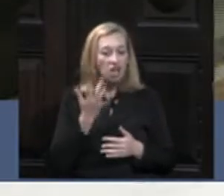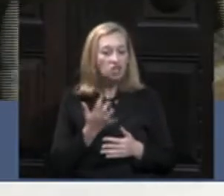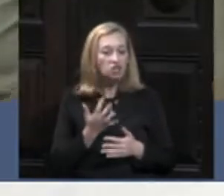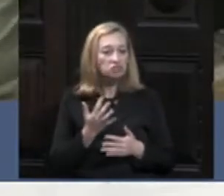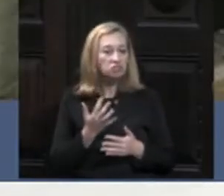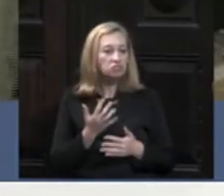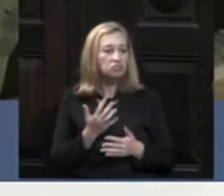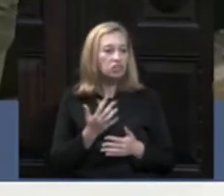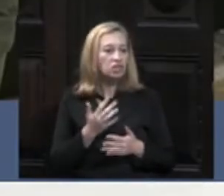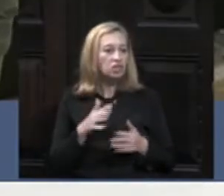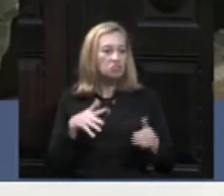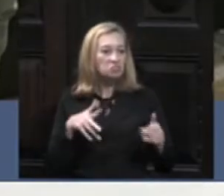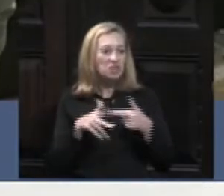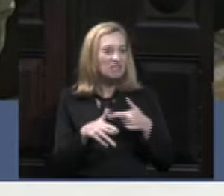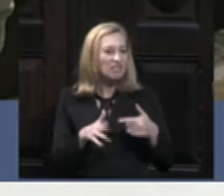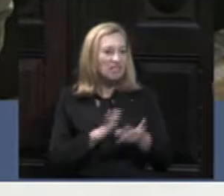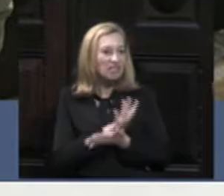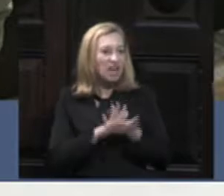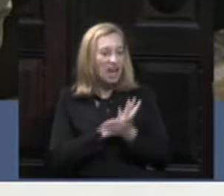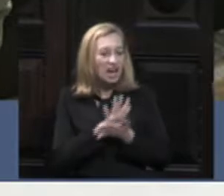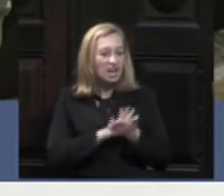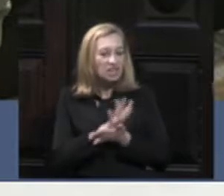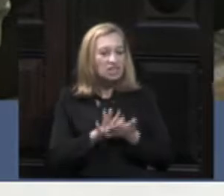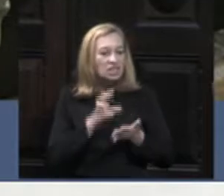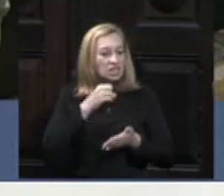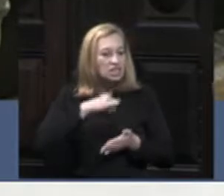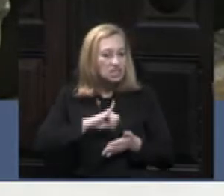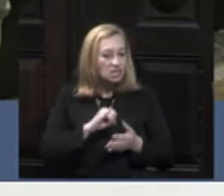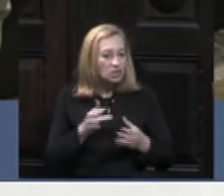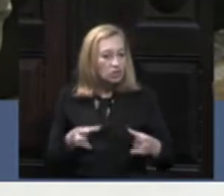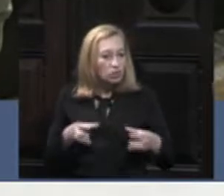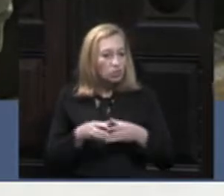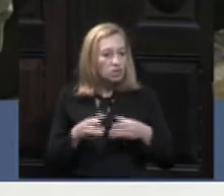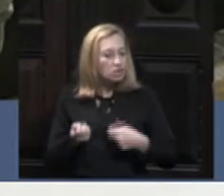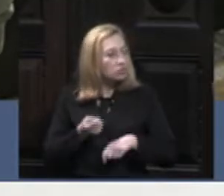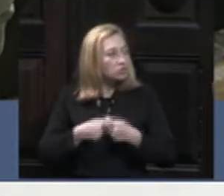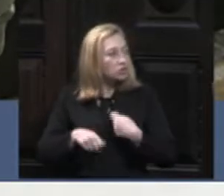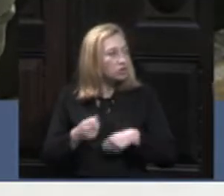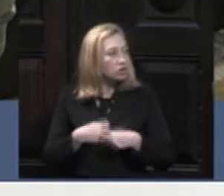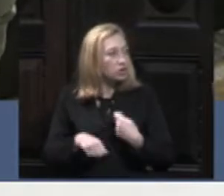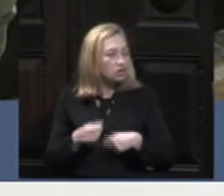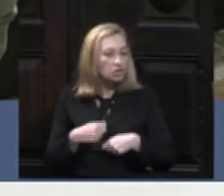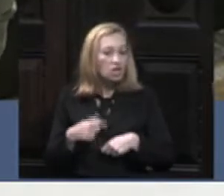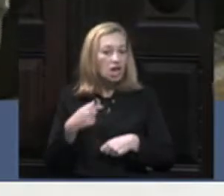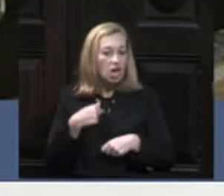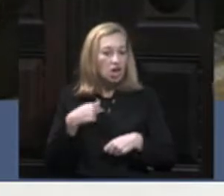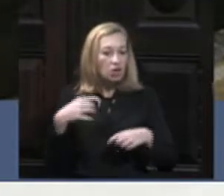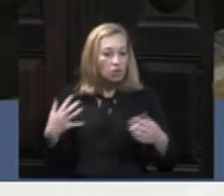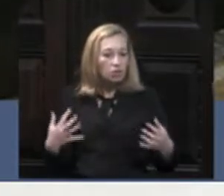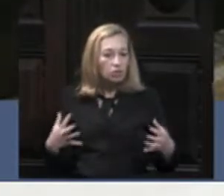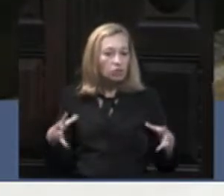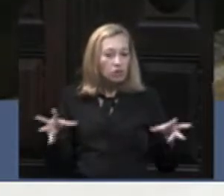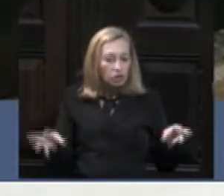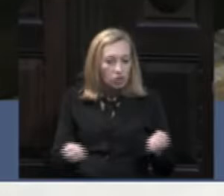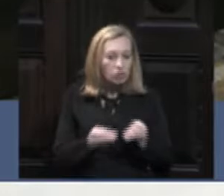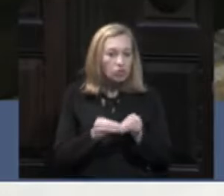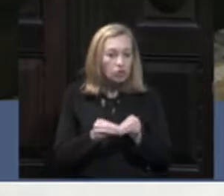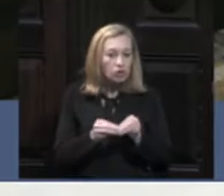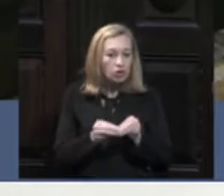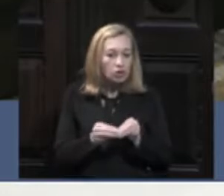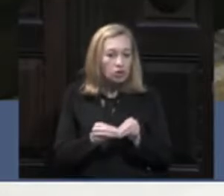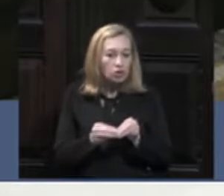o seu projeto se na comissão de orçamento eu incluir